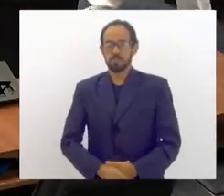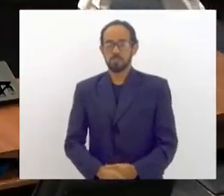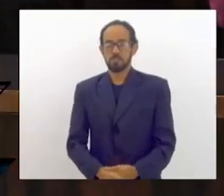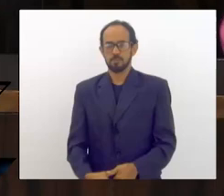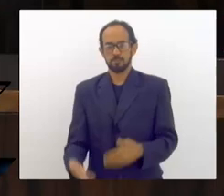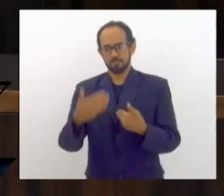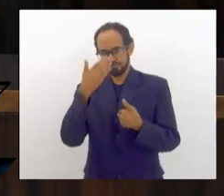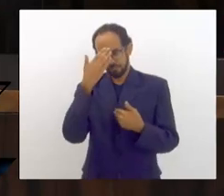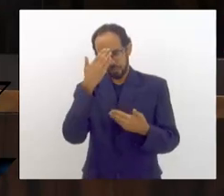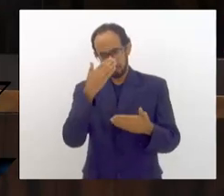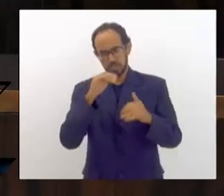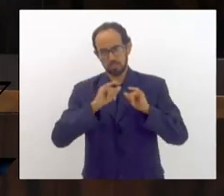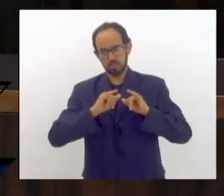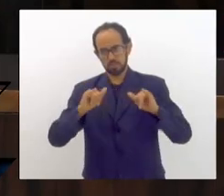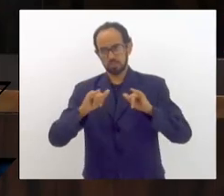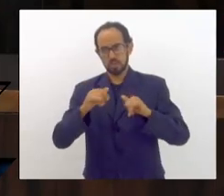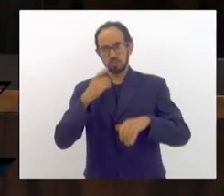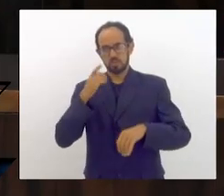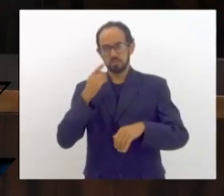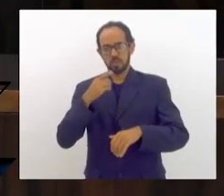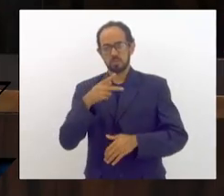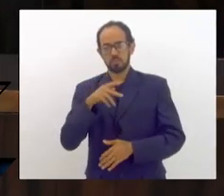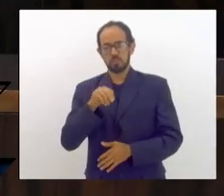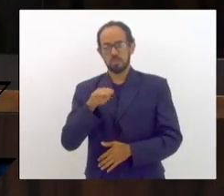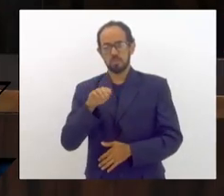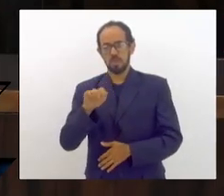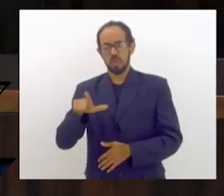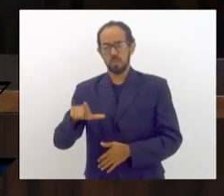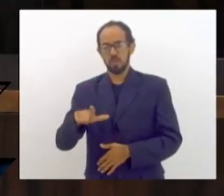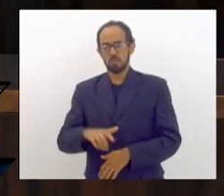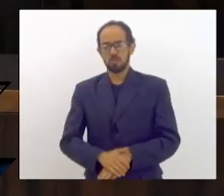Obrigado aí, anunciar o nosso deputado Pobel.